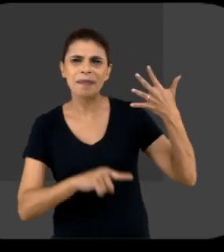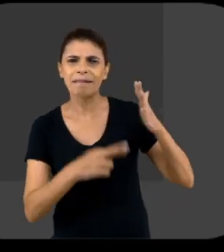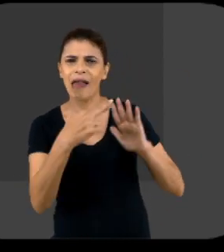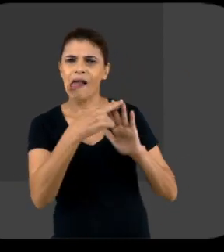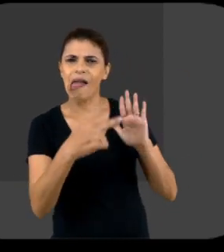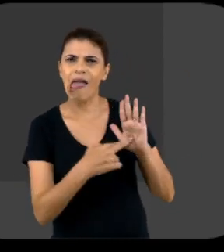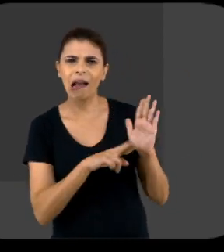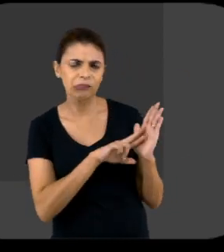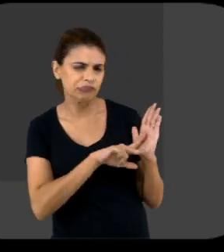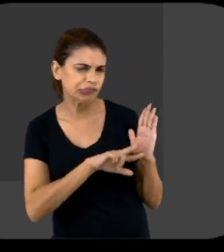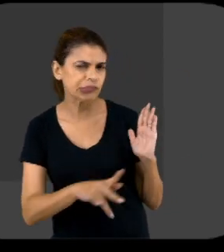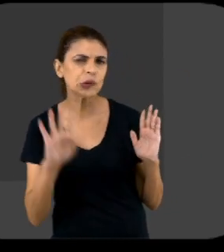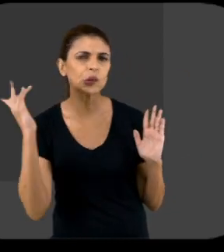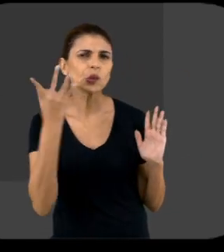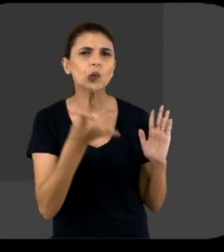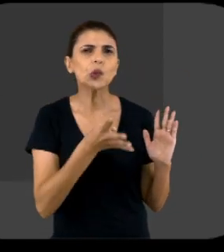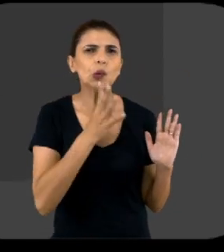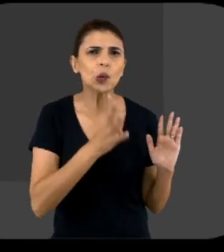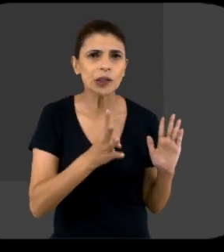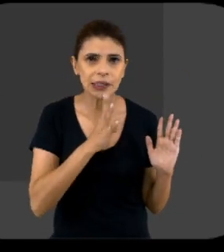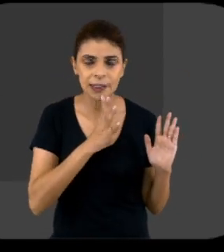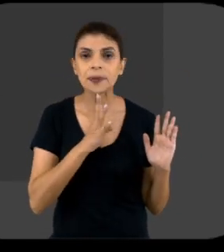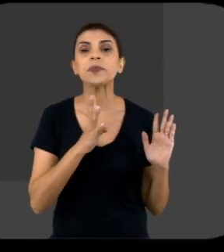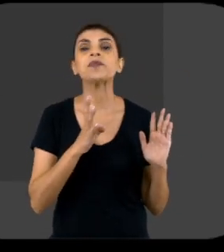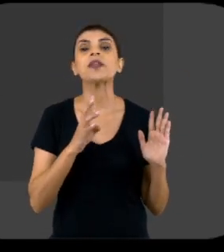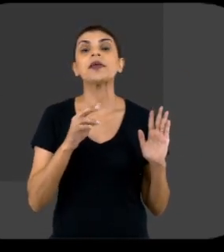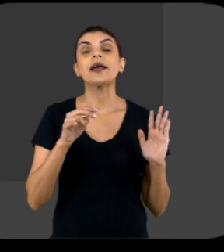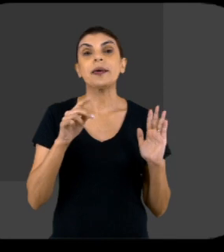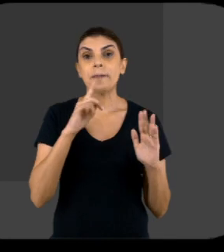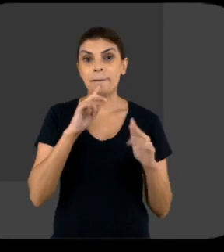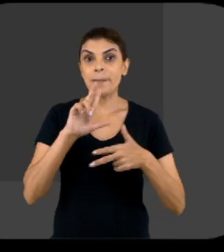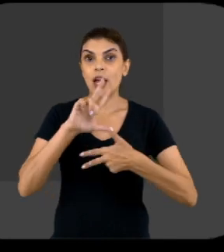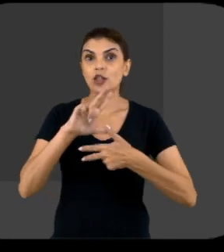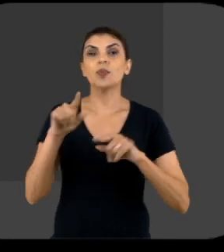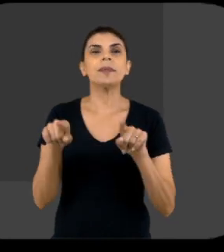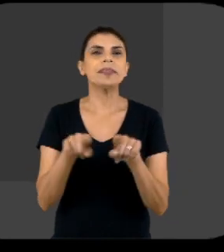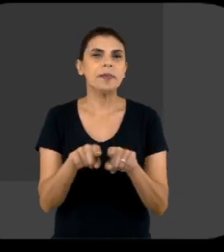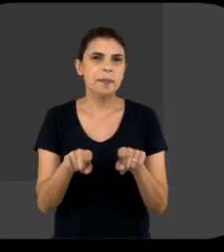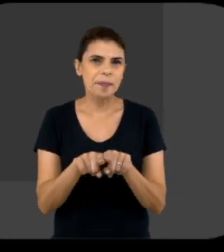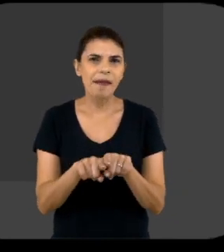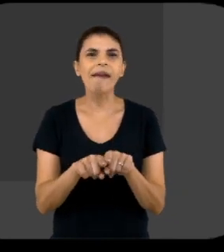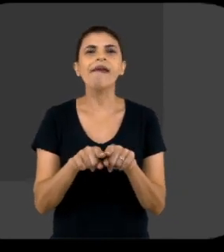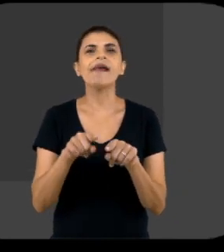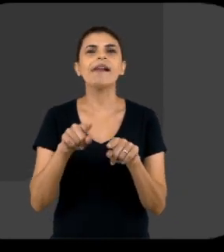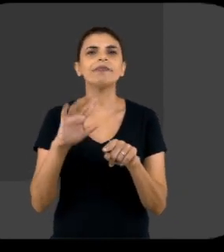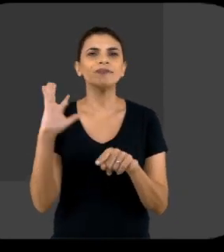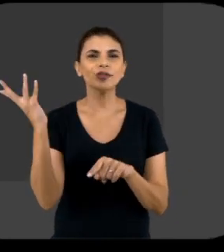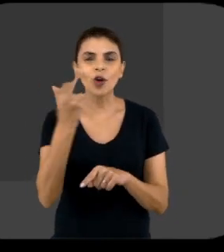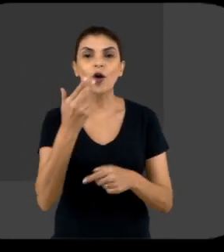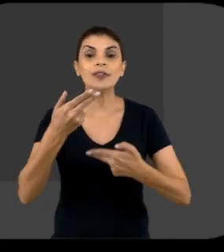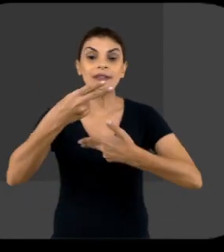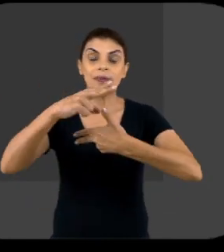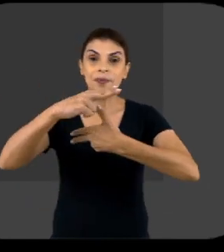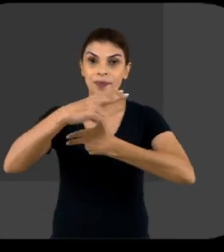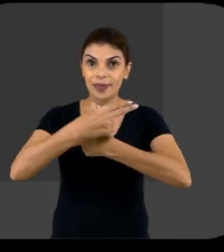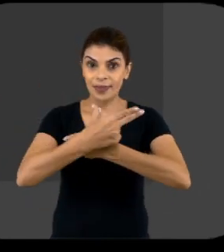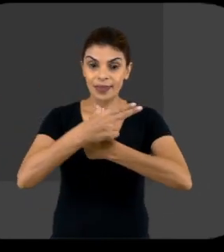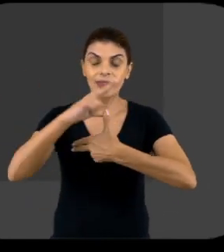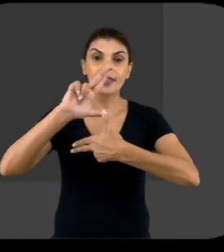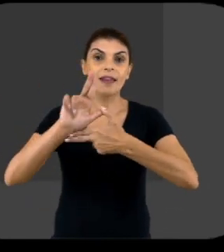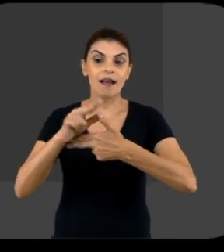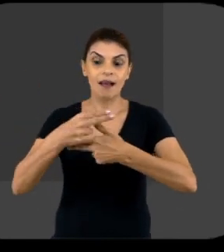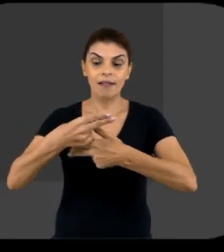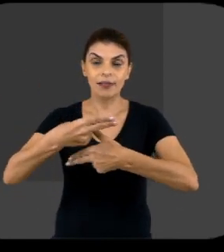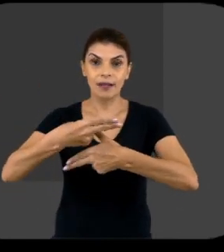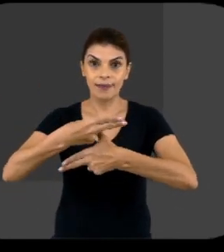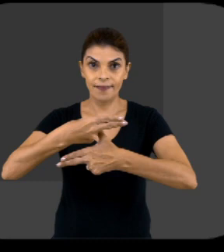normas muito conhecida. Ela fala das normas Mercosul, que são normas que são aplicáveis a todos os países do grupo